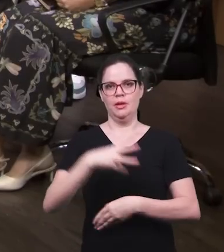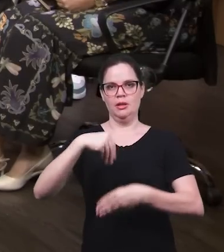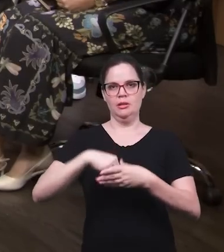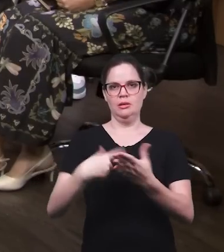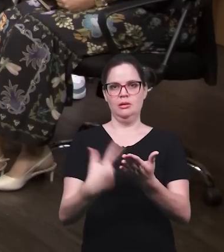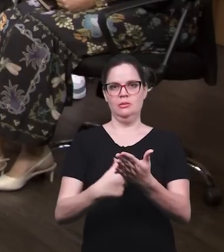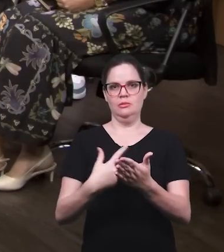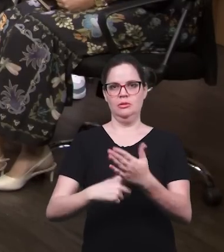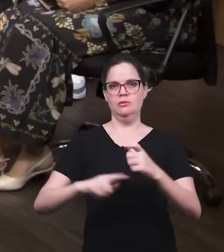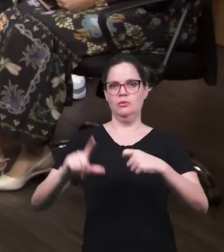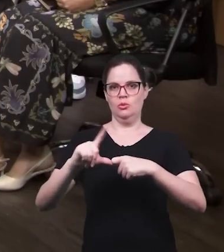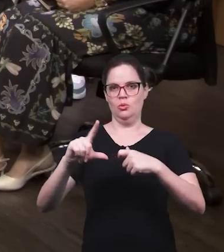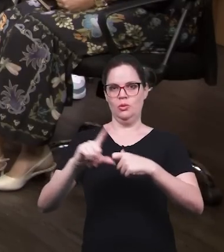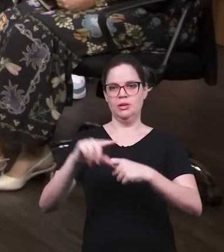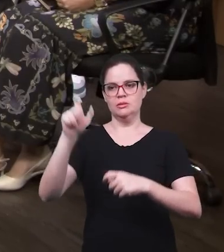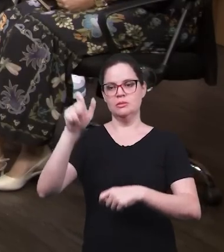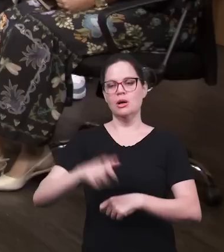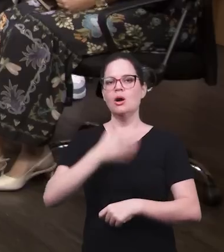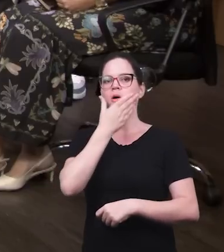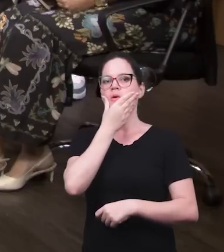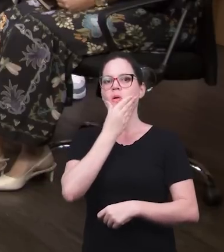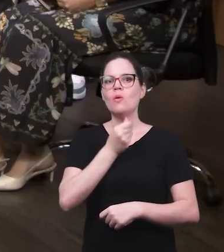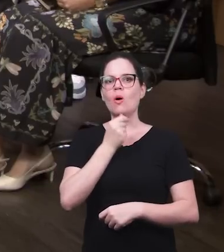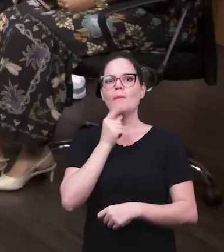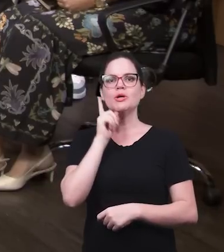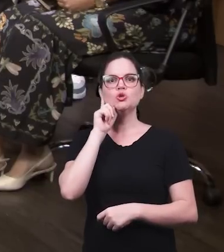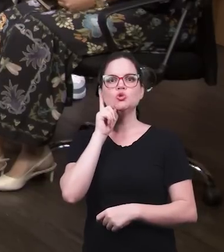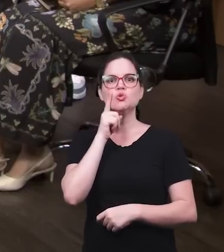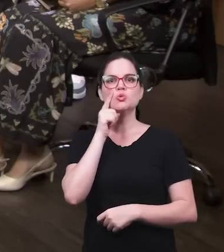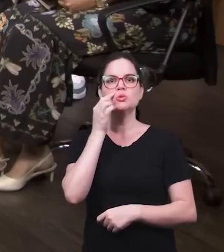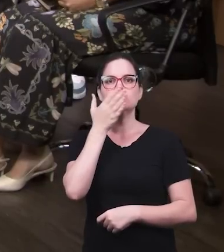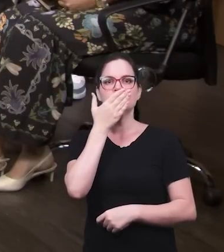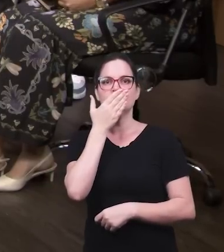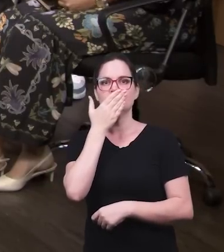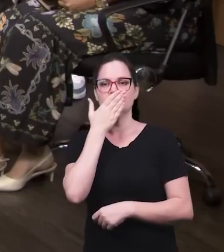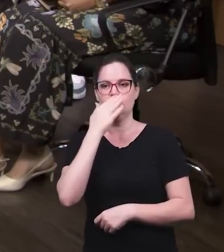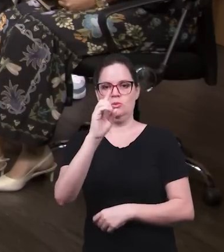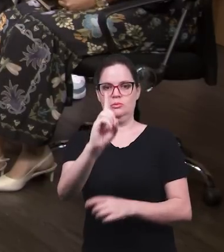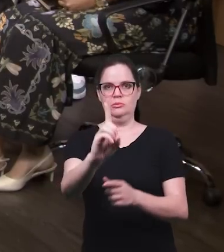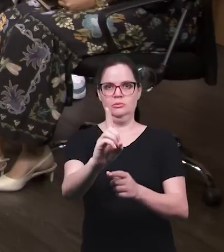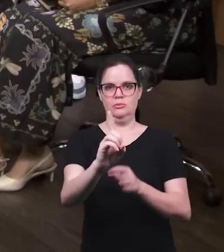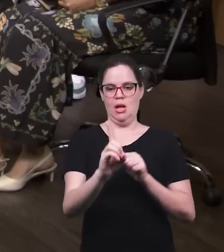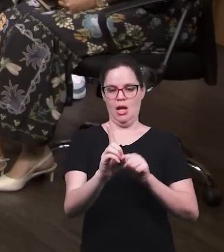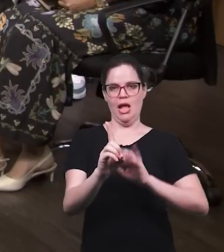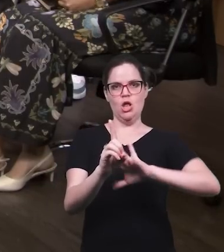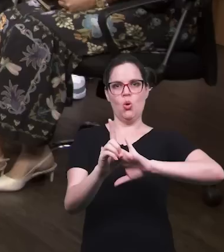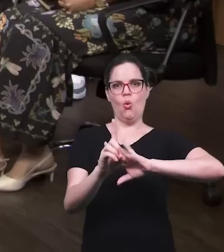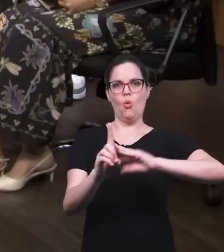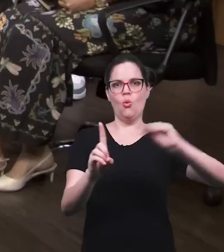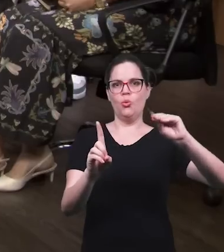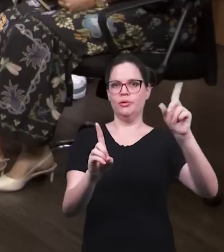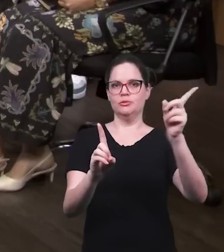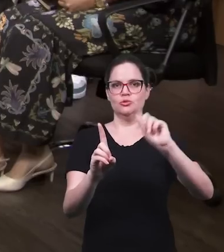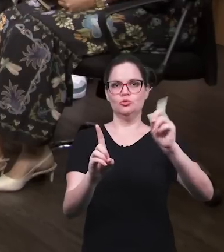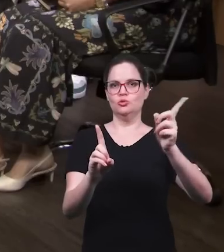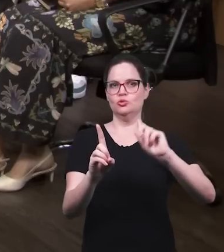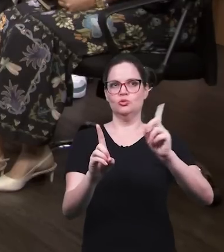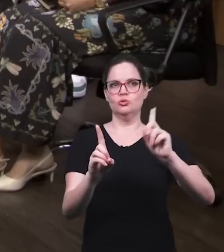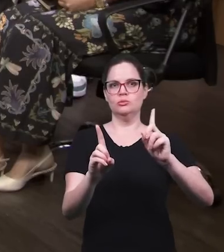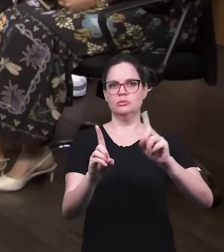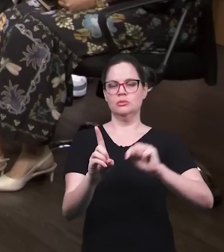de Lucas, um surdo e mudo, que trouxeram até Jesus. Jesus não curou.